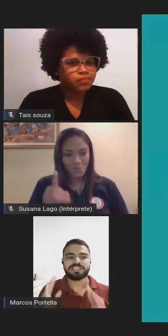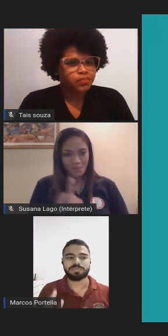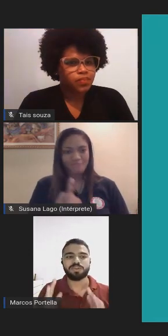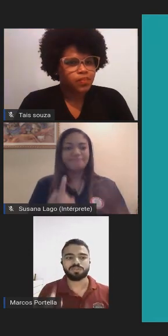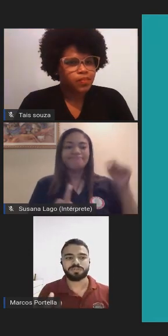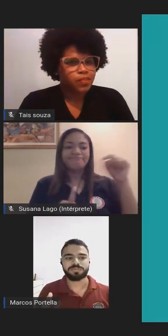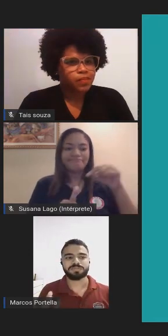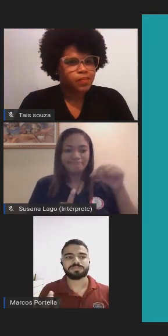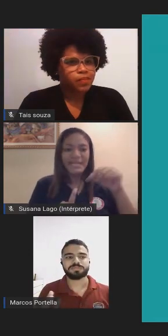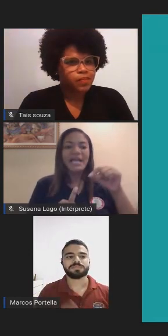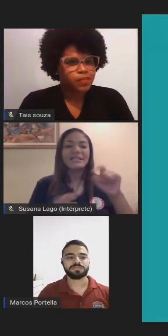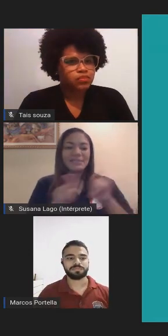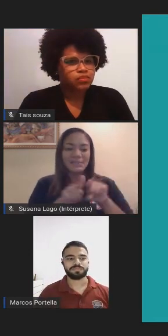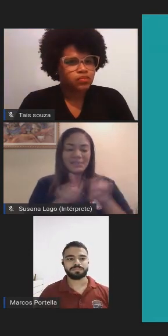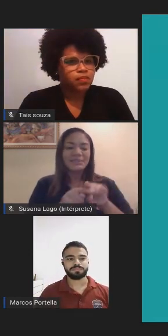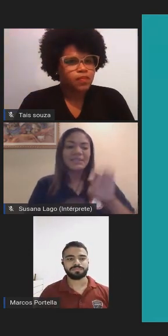de semicondutor.